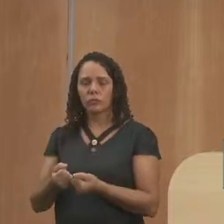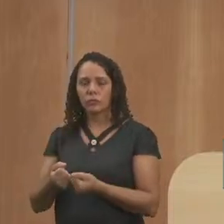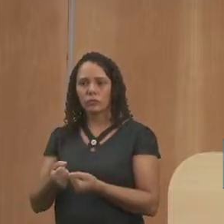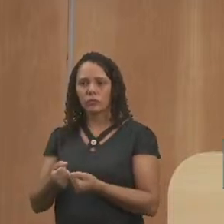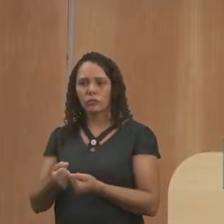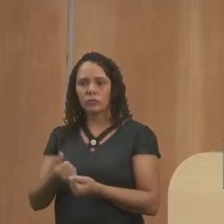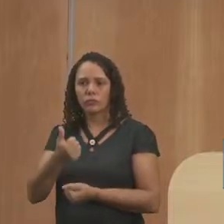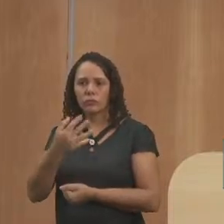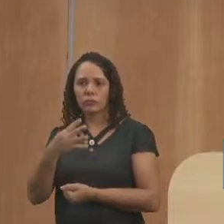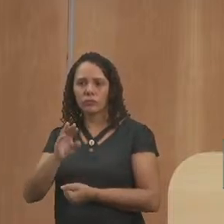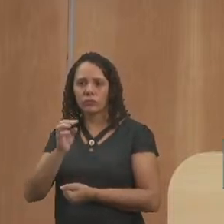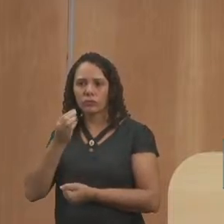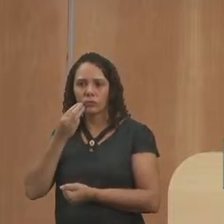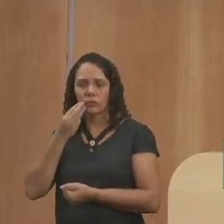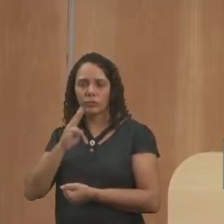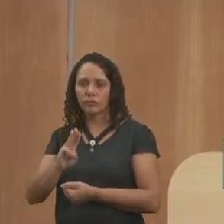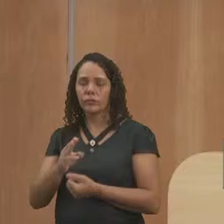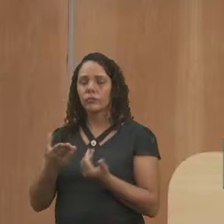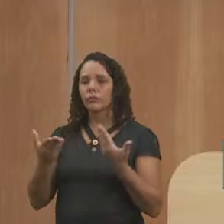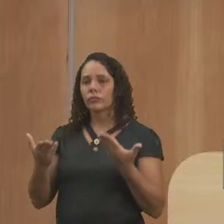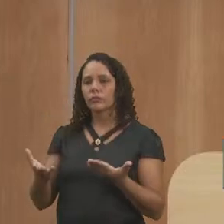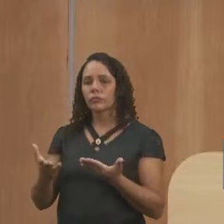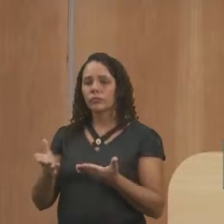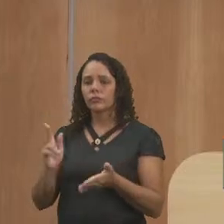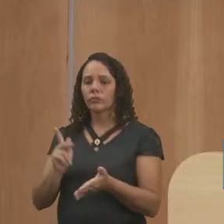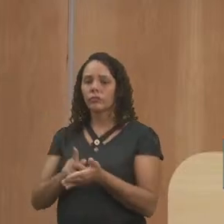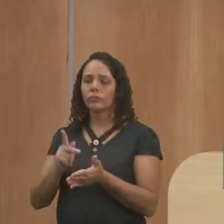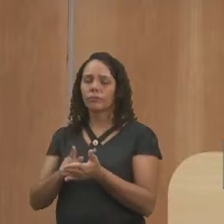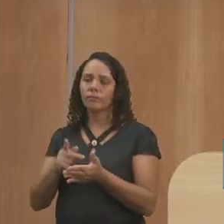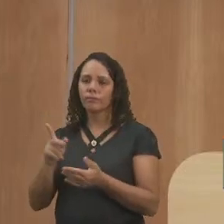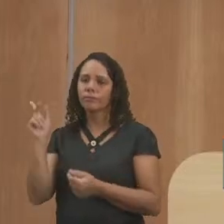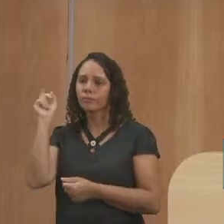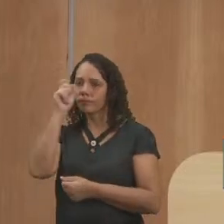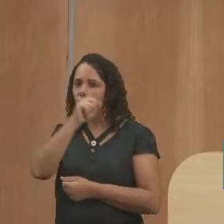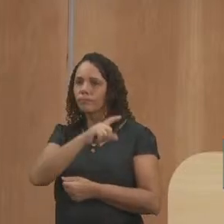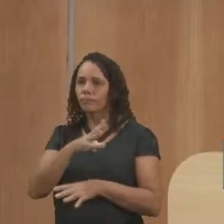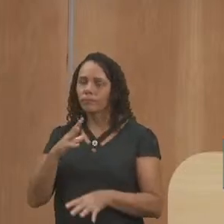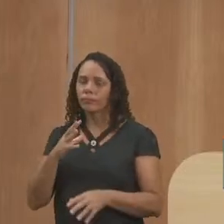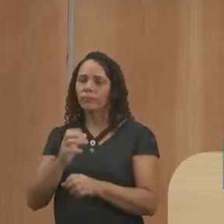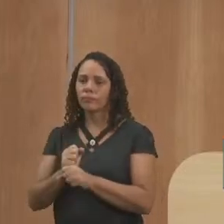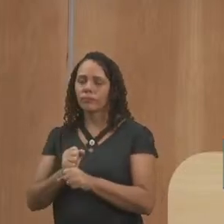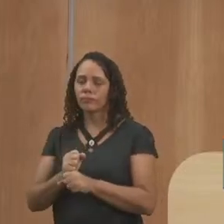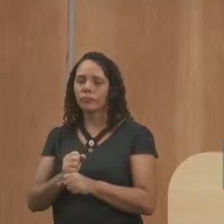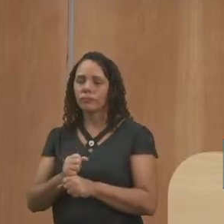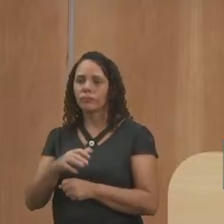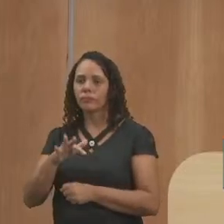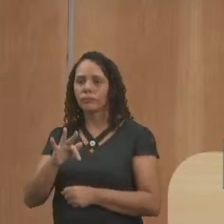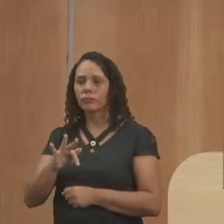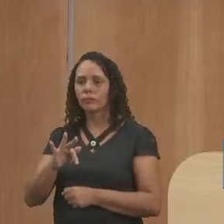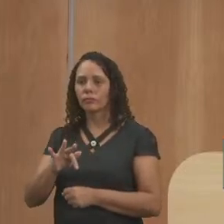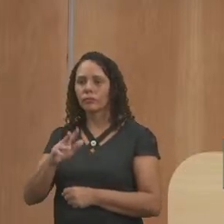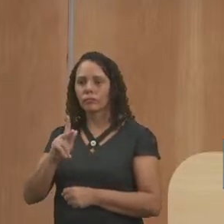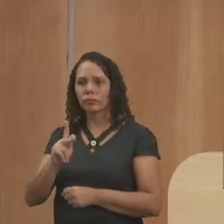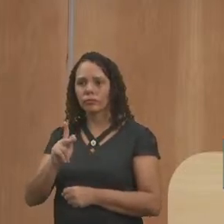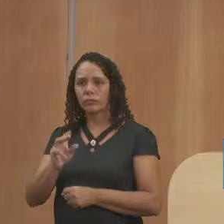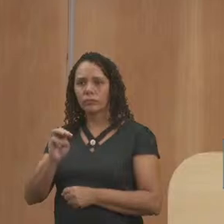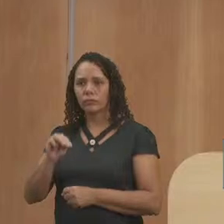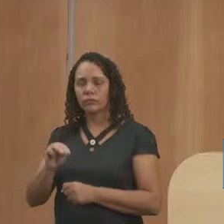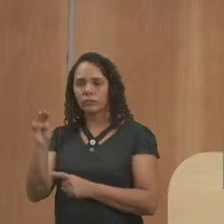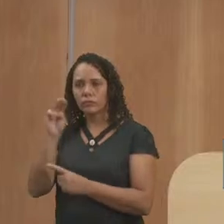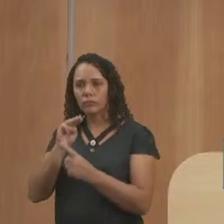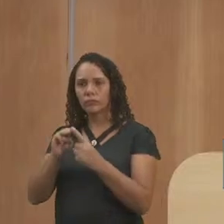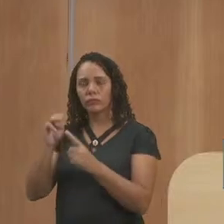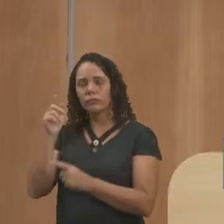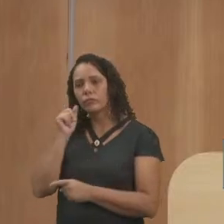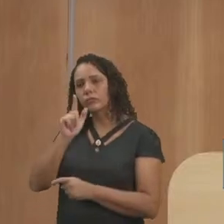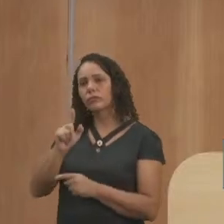de 14 milhões. Então, isso realmente pressiona um pouco as contas, né? Do FPM a gente bateu a meta,